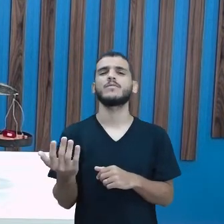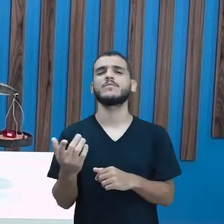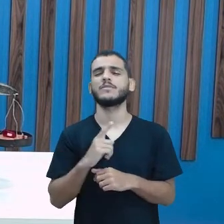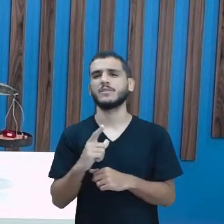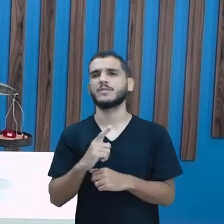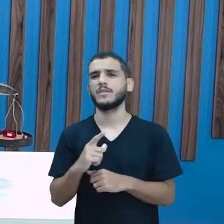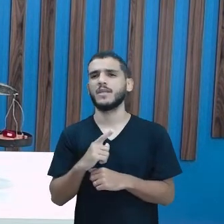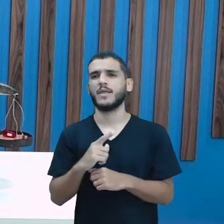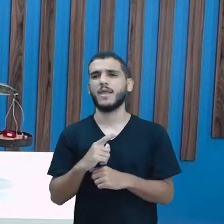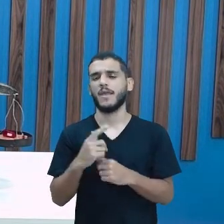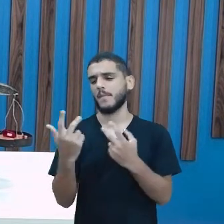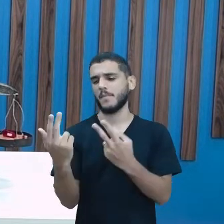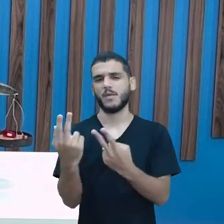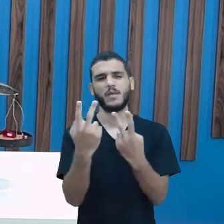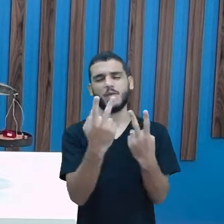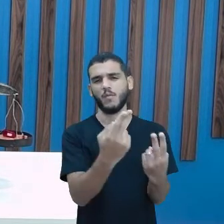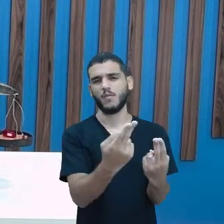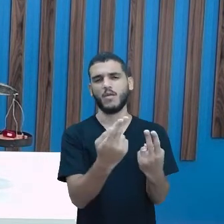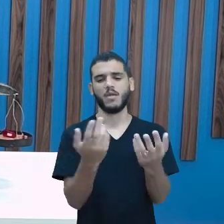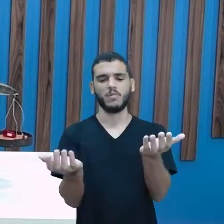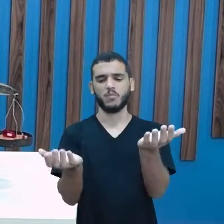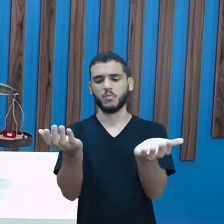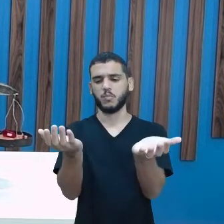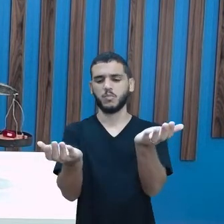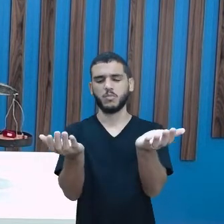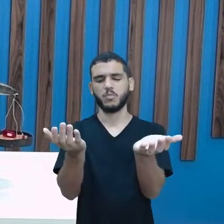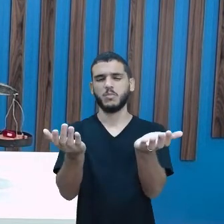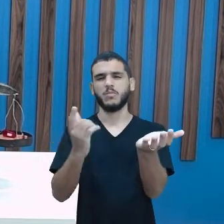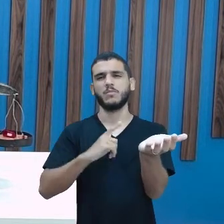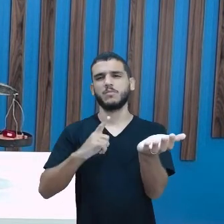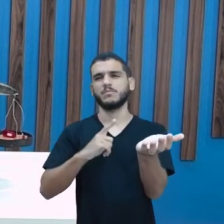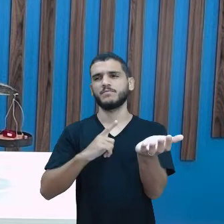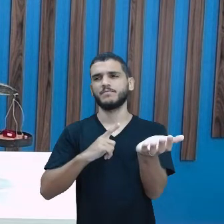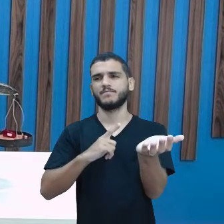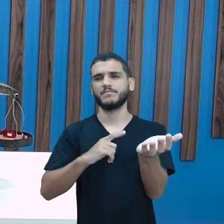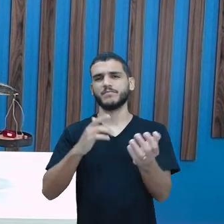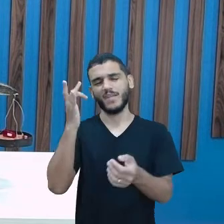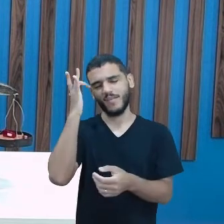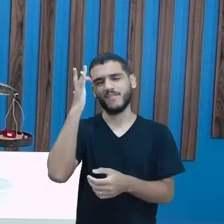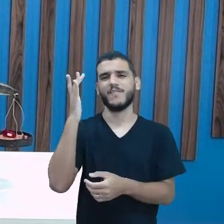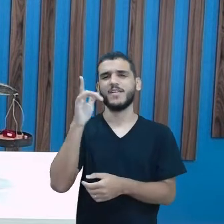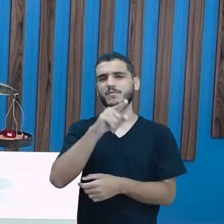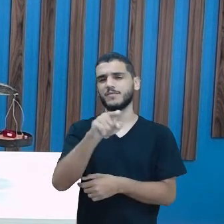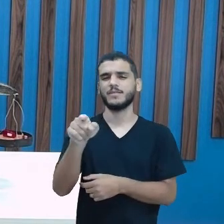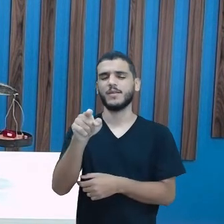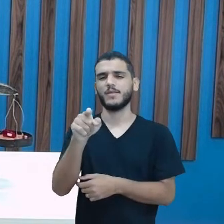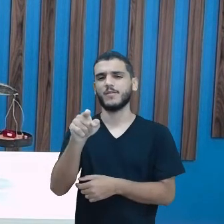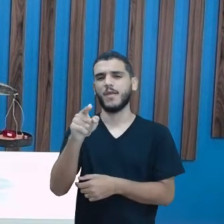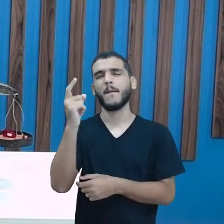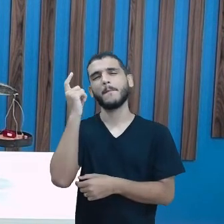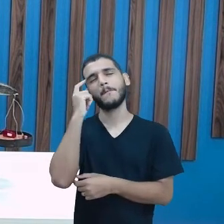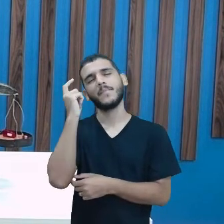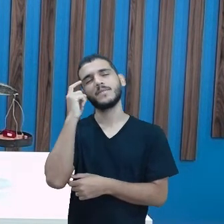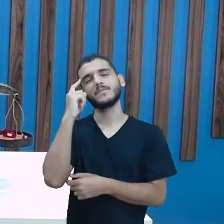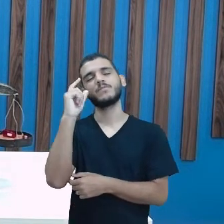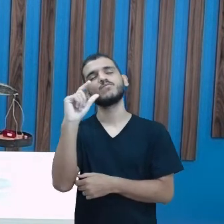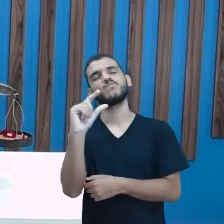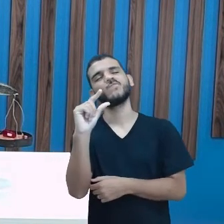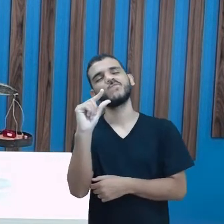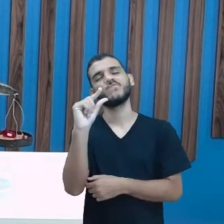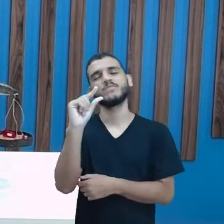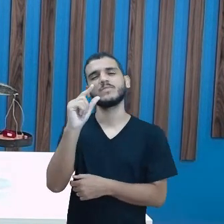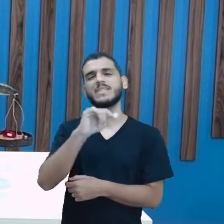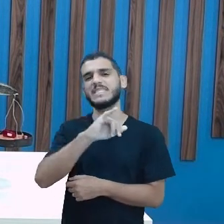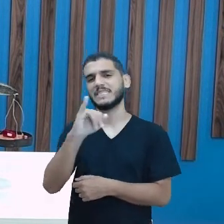manga para que a balança permaneça em equilíbrio? Tá fácil, você só precisa aí pensar um pouquinho.